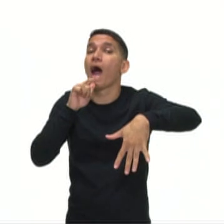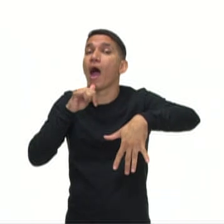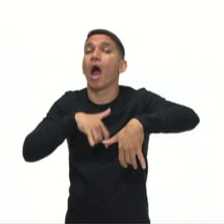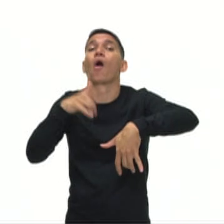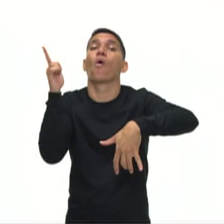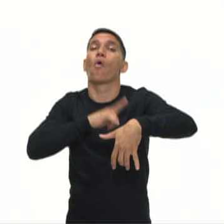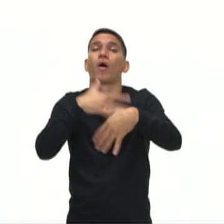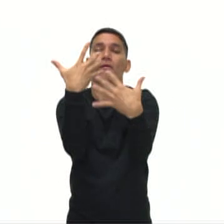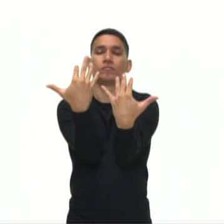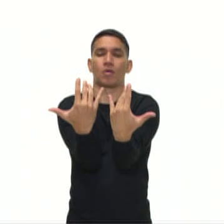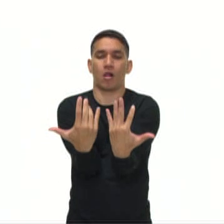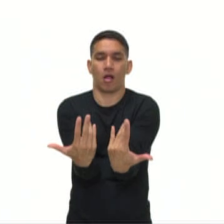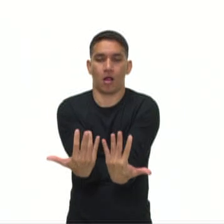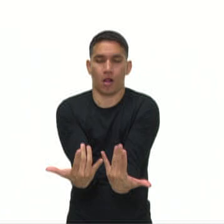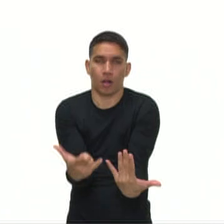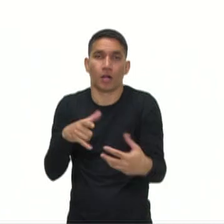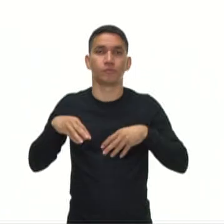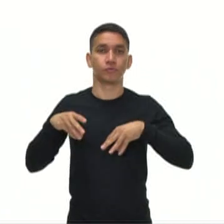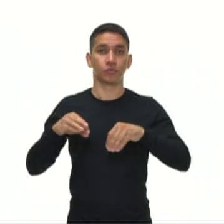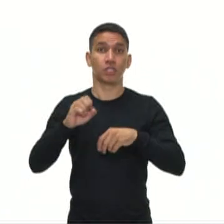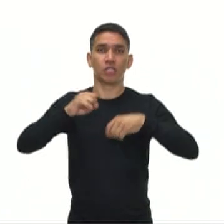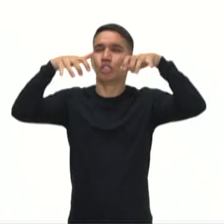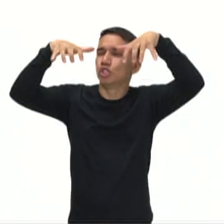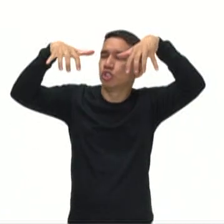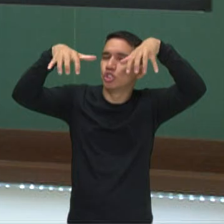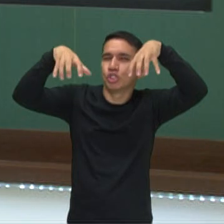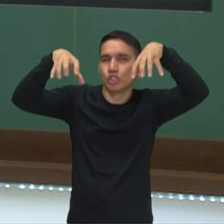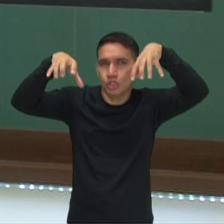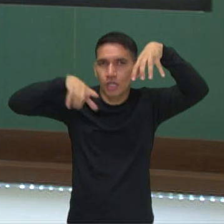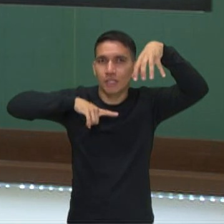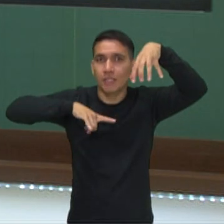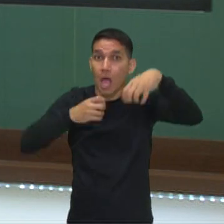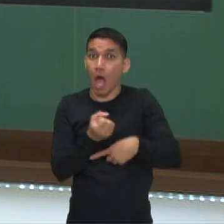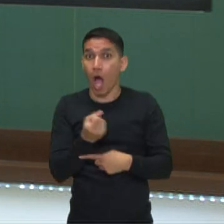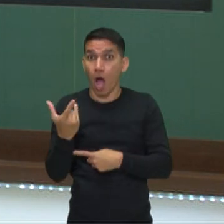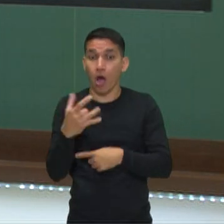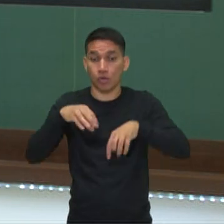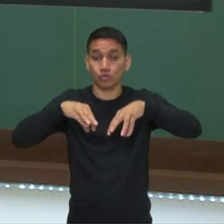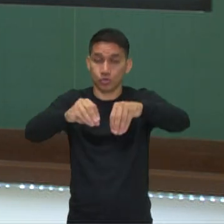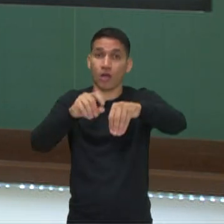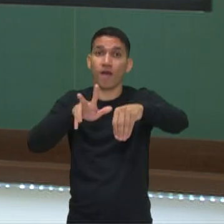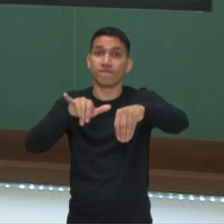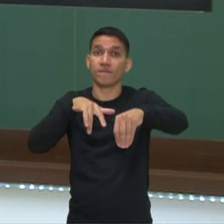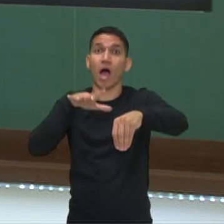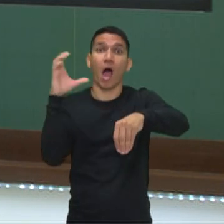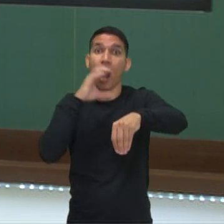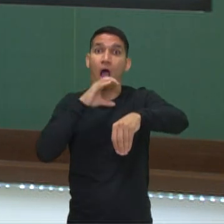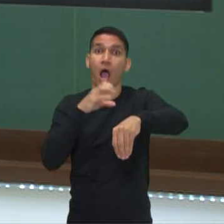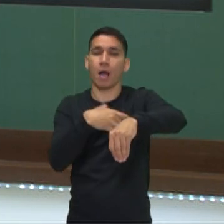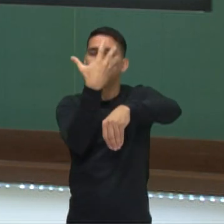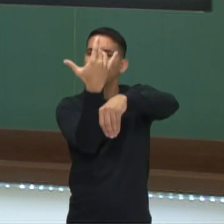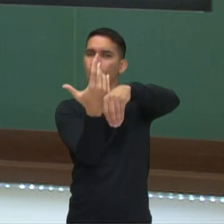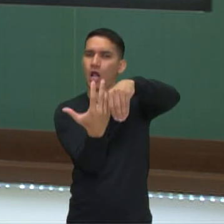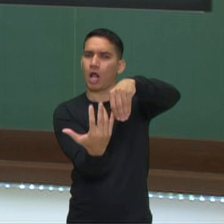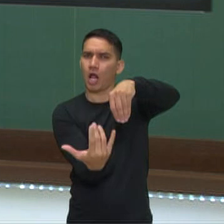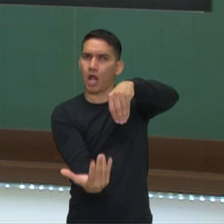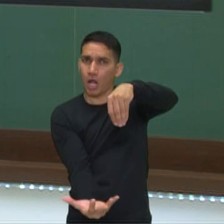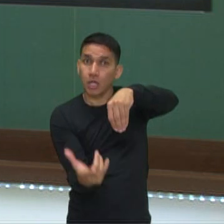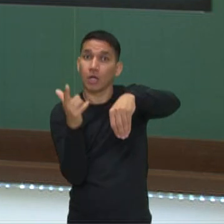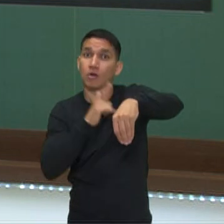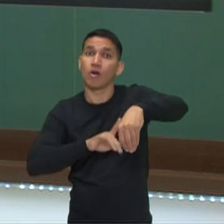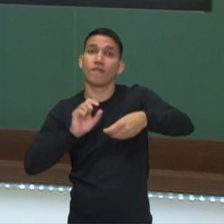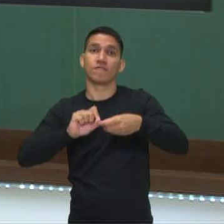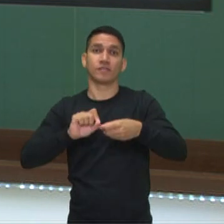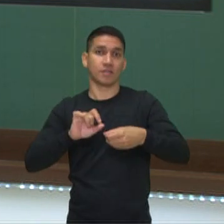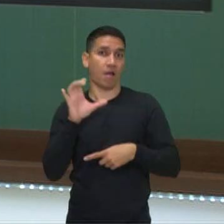a penetrar nesse solo. Choveu, tem solos que vão absorver com maior velocidade e chegar nas grandes